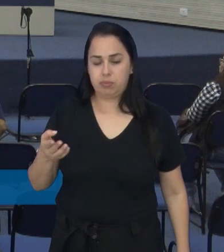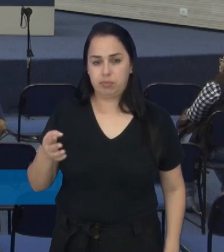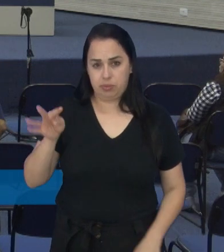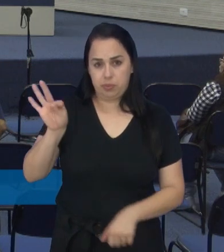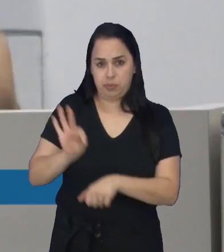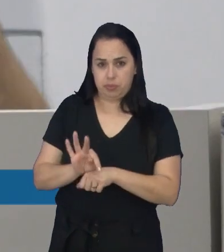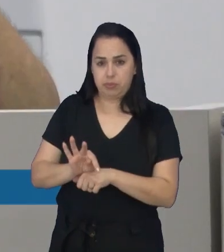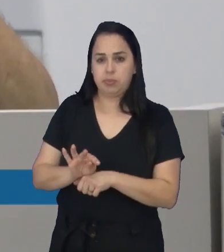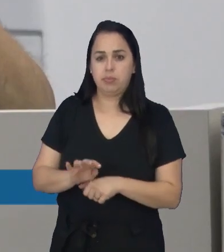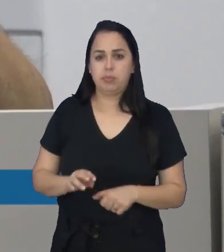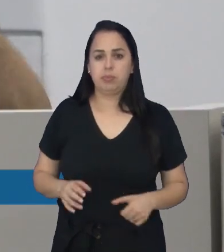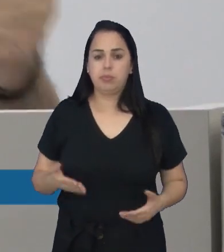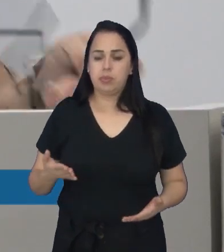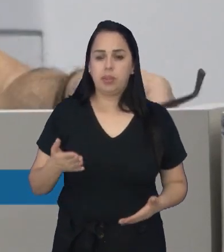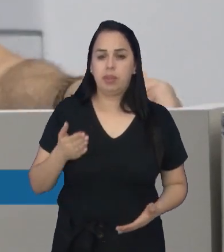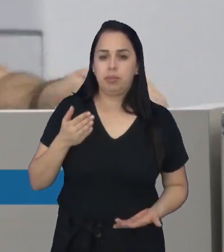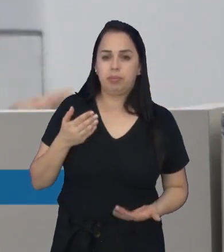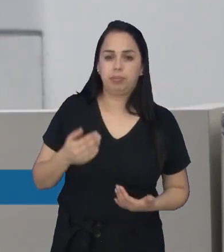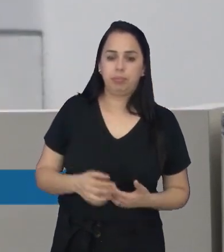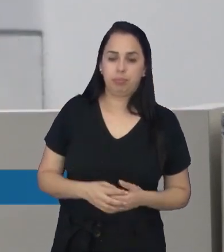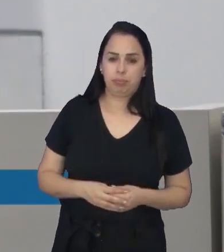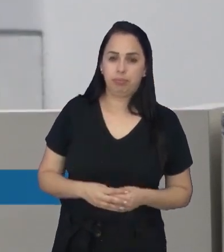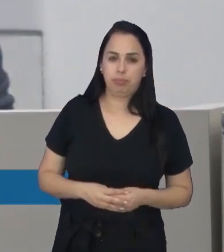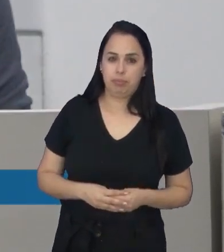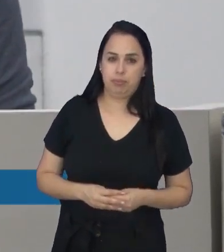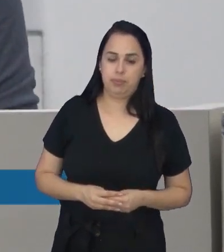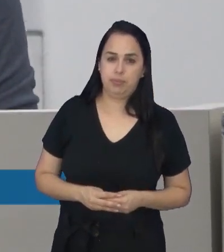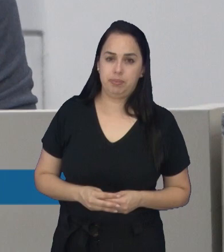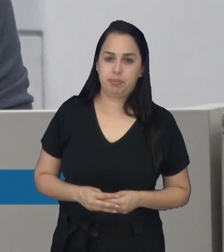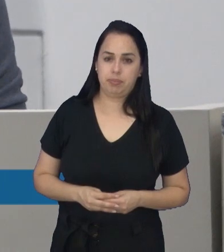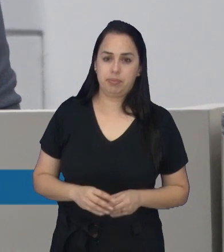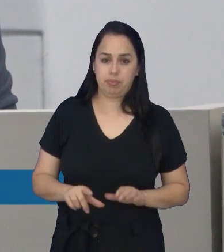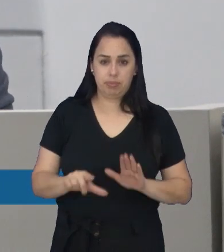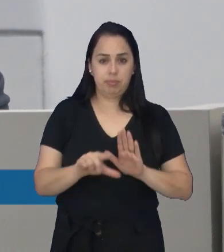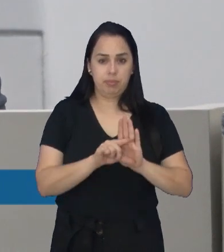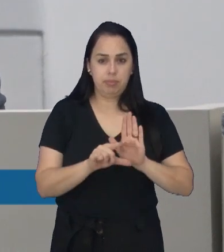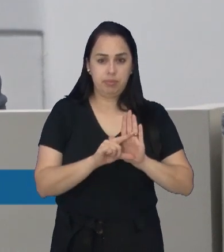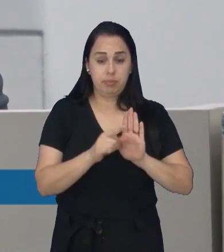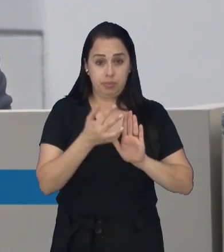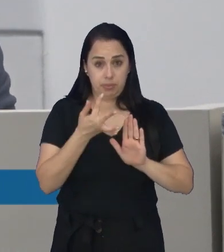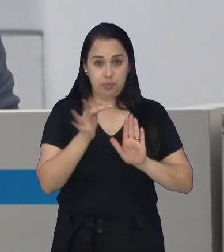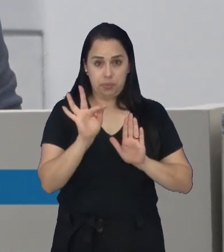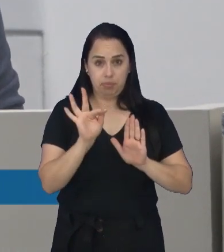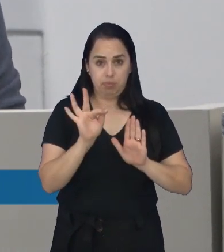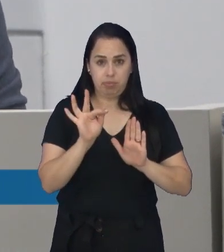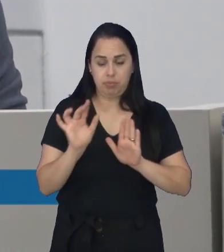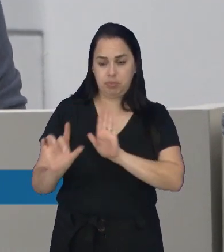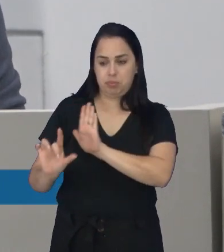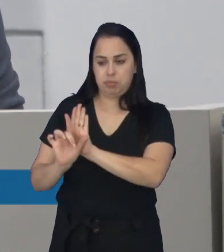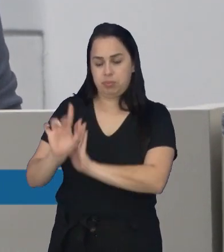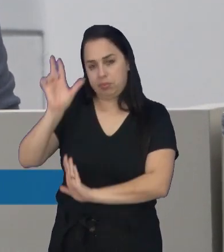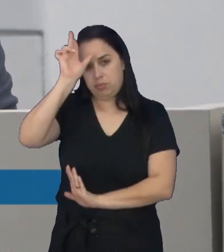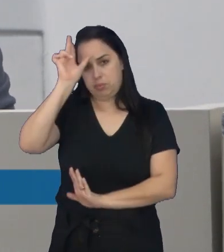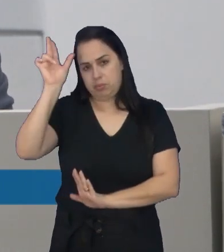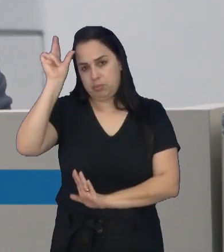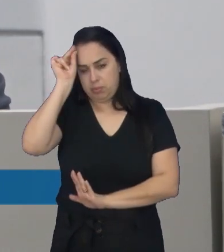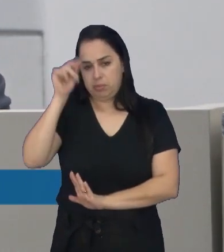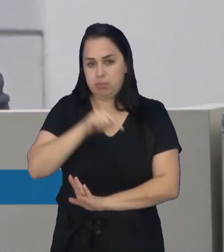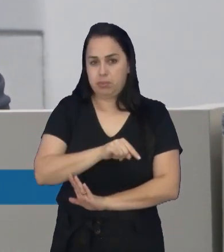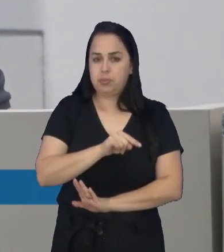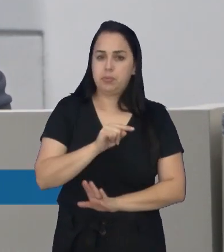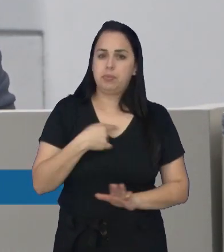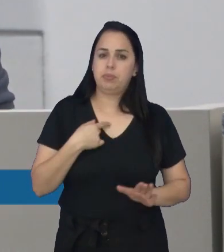técnicas bom Walter é o seguinte por legislação a Legislação Federal conta Municipal ela estabelece a infraestrutura básica